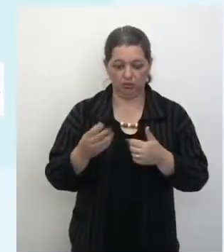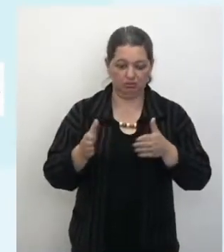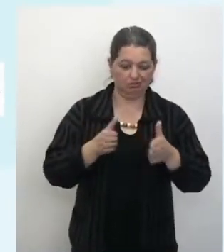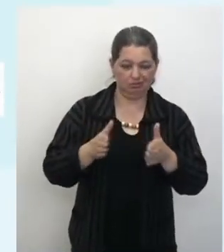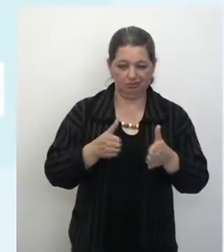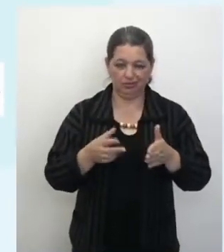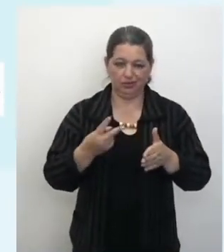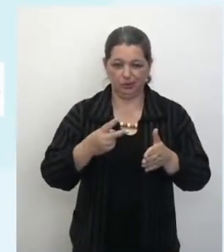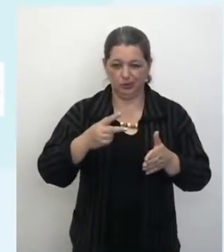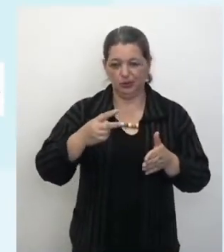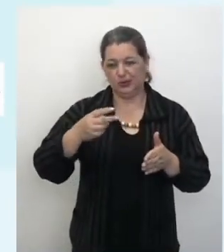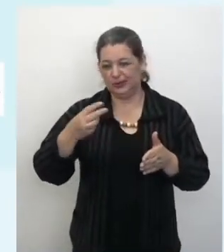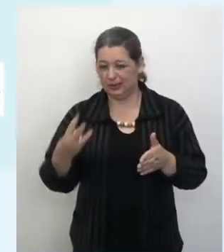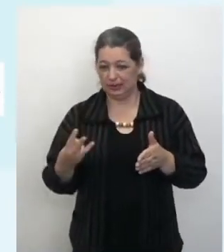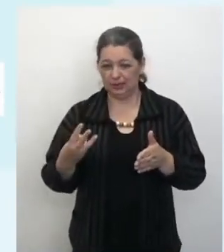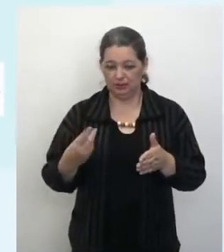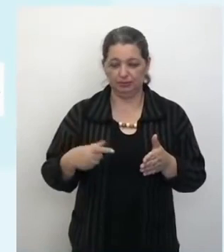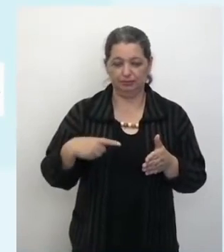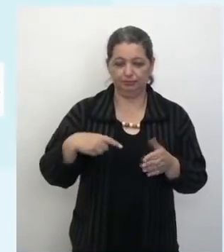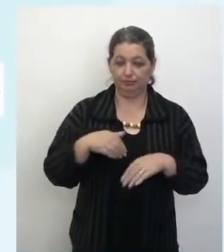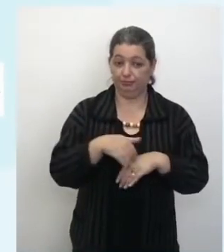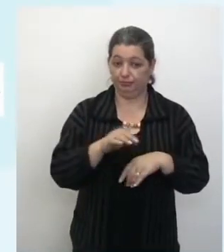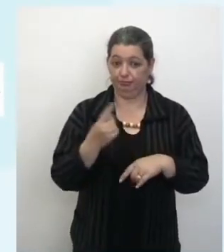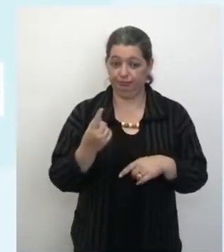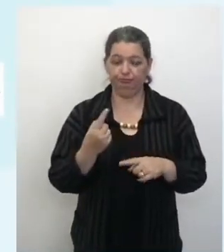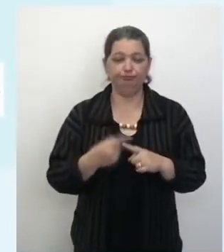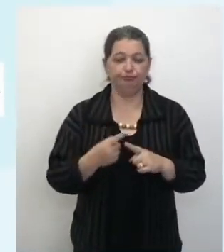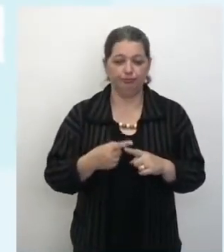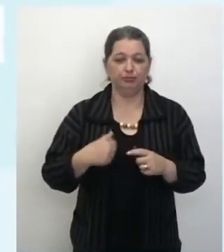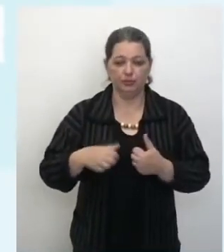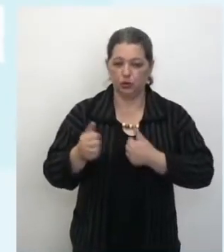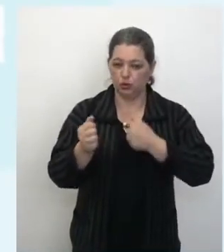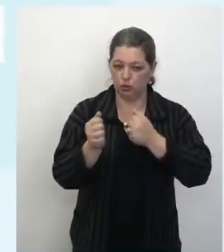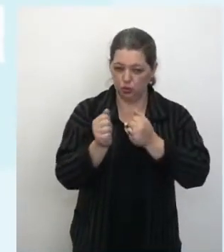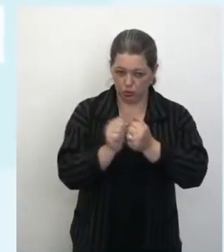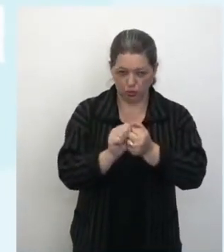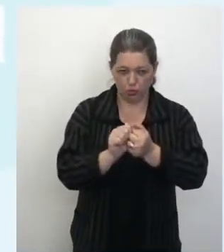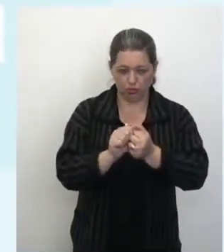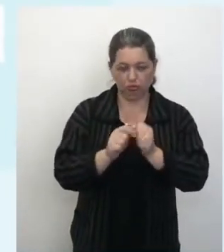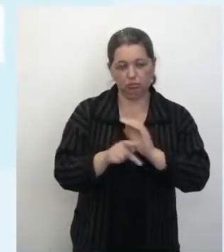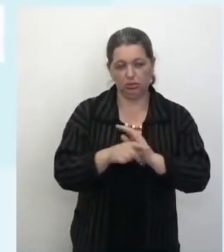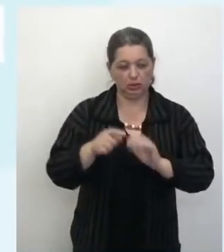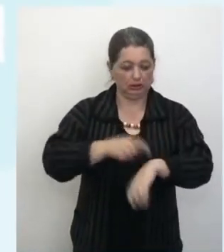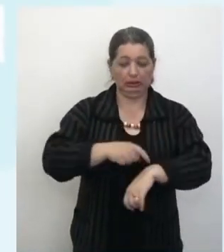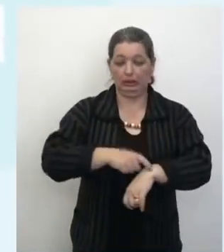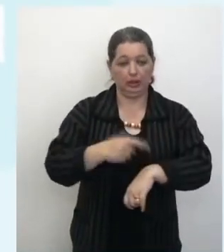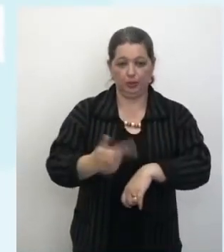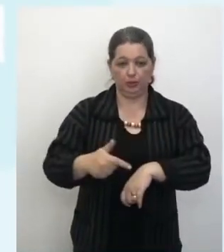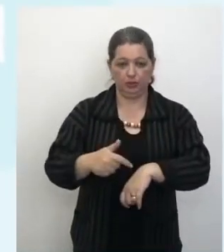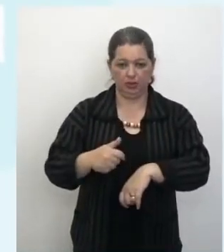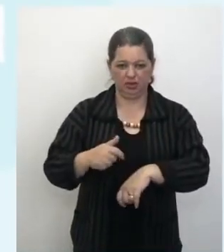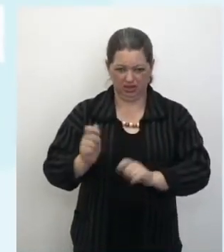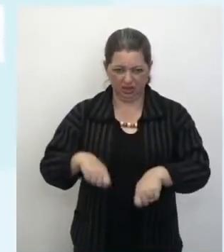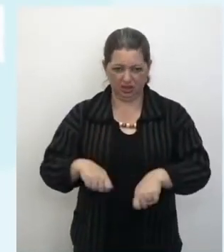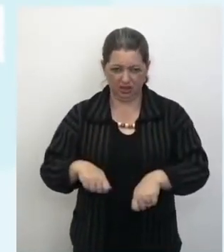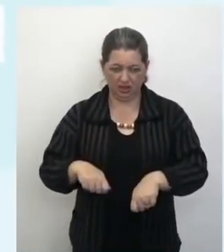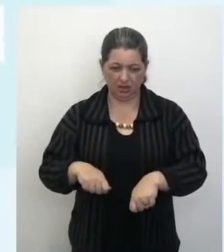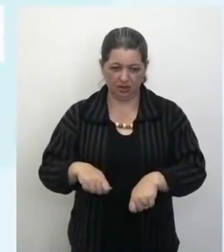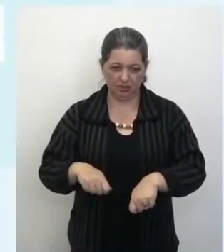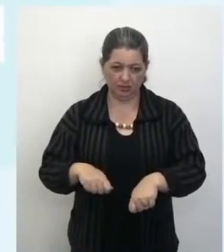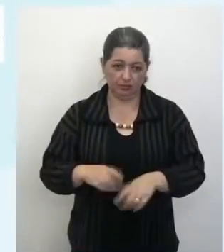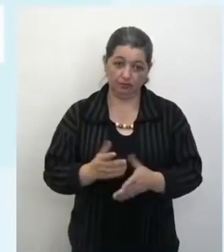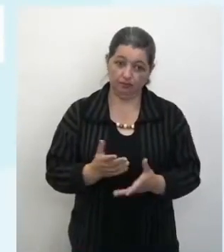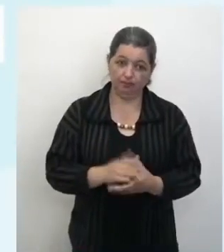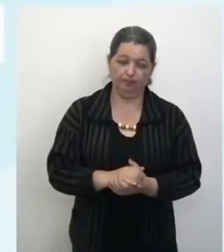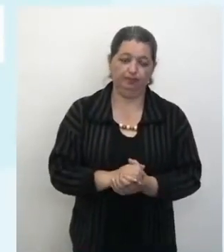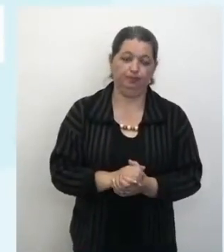próximo do 2. Agora a gente tem mais um, só que vocês vão acabar fazendo junto comigo aí, tá bom? Porque eu acho que não vai dar tempo. Ou dá, professora Inês? Bom,